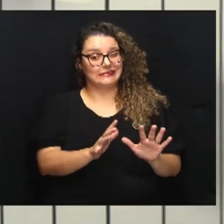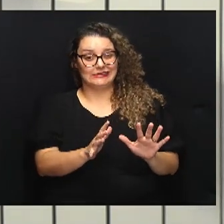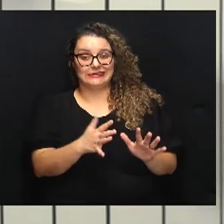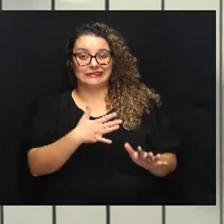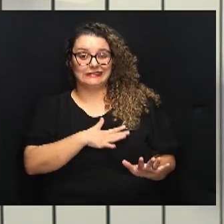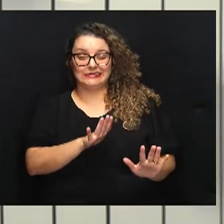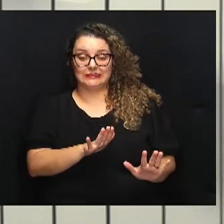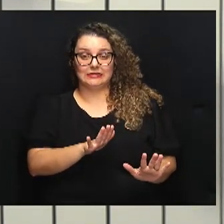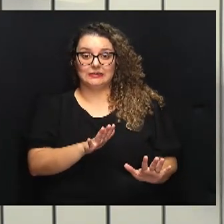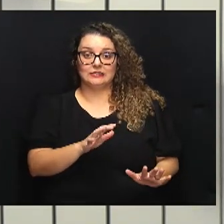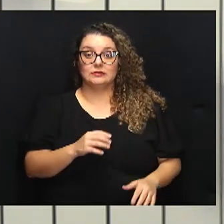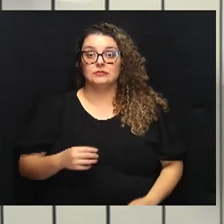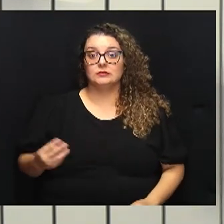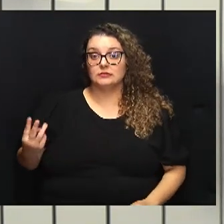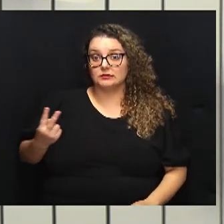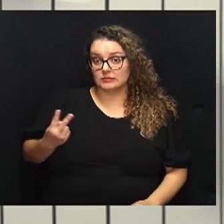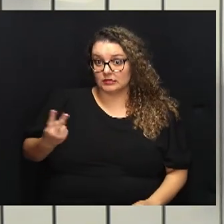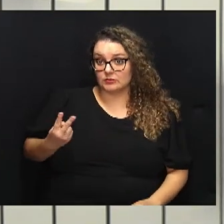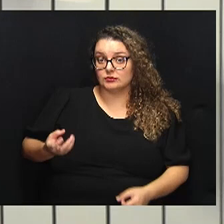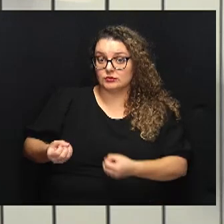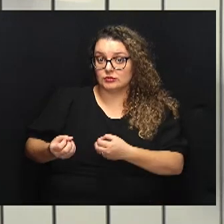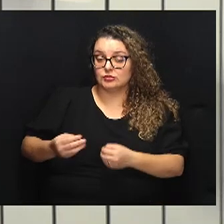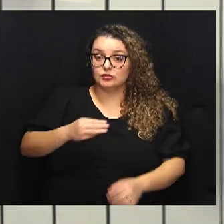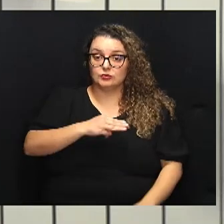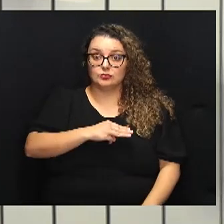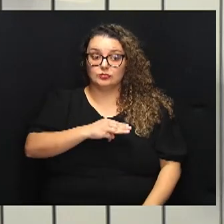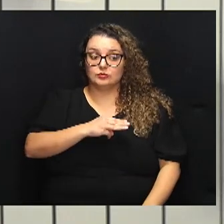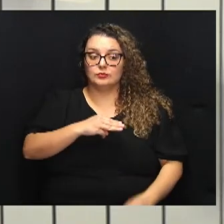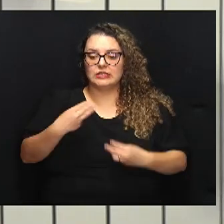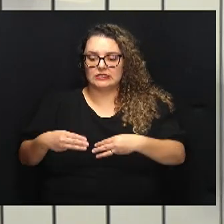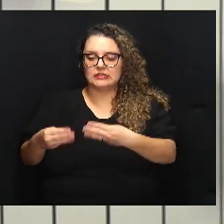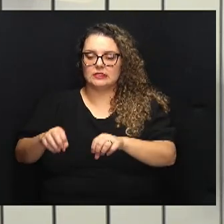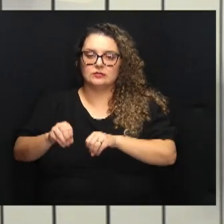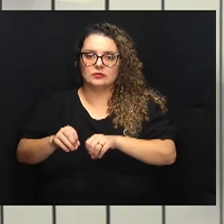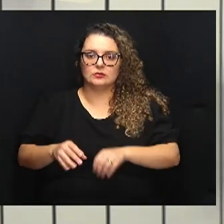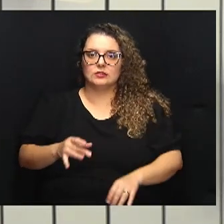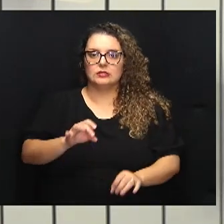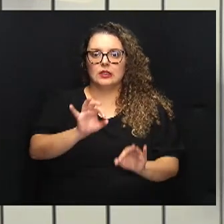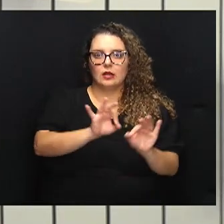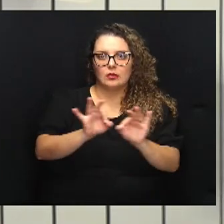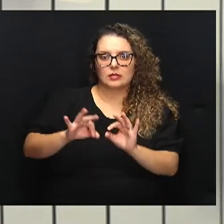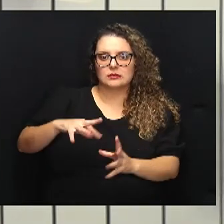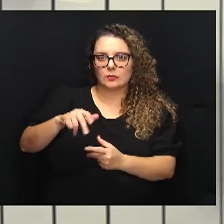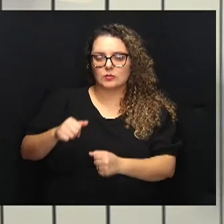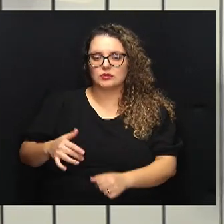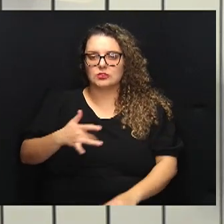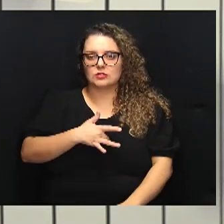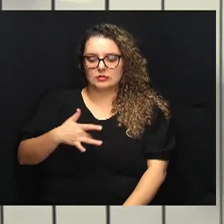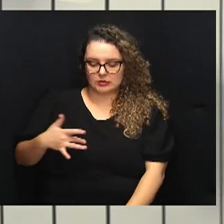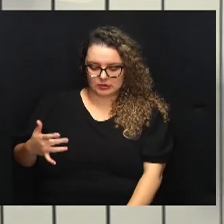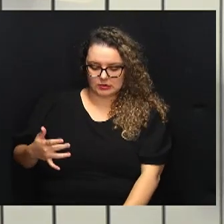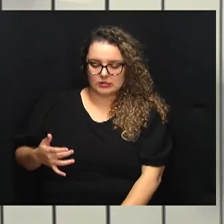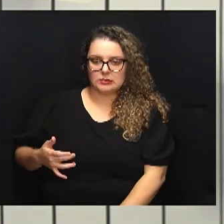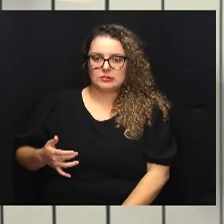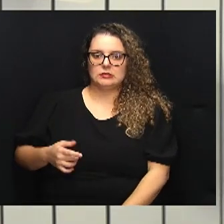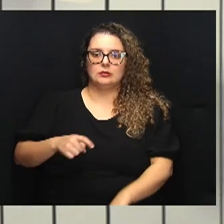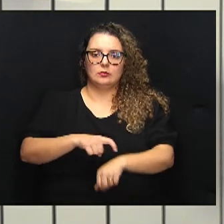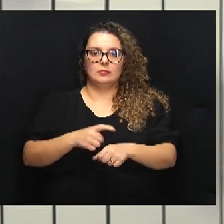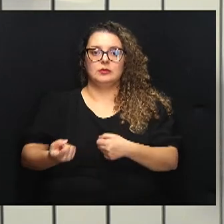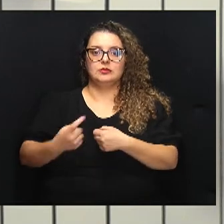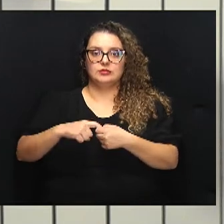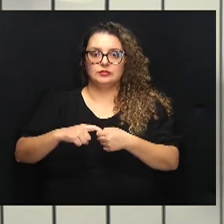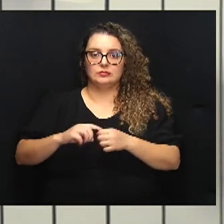segundo dados do Ministério da Educação e da Organização Mundial da Saúde, esse período de volta às aulas no Brasil há